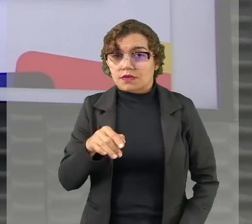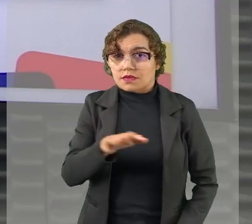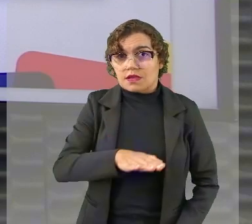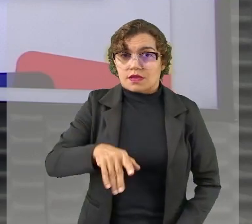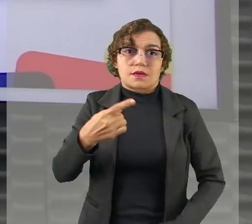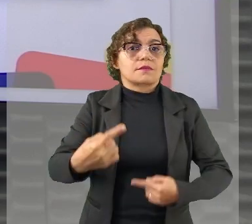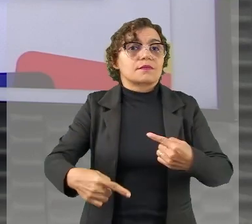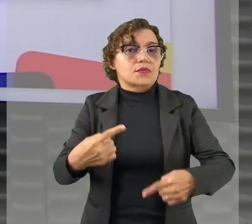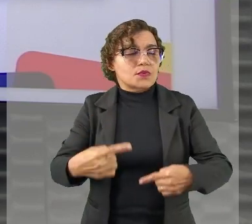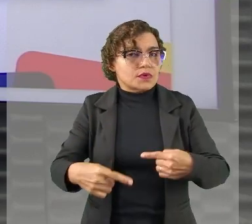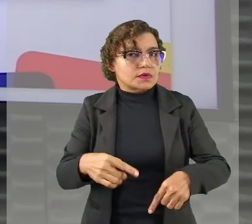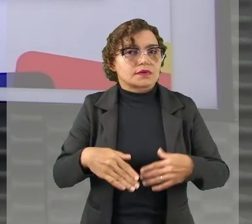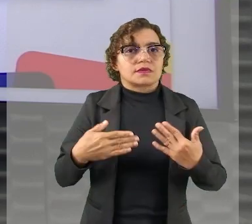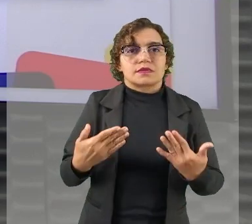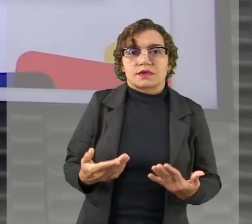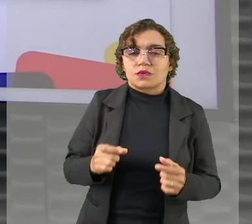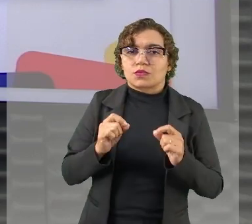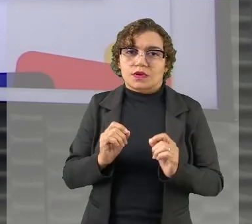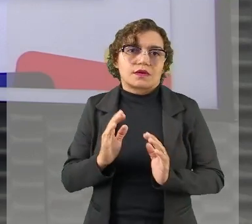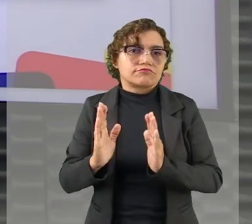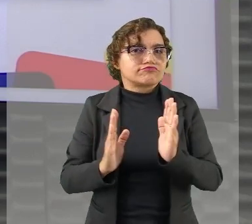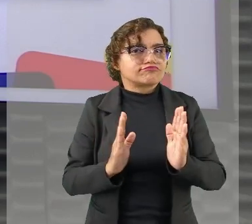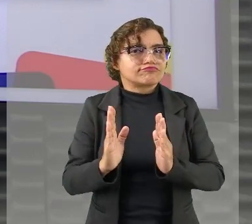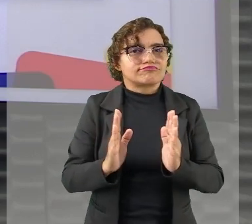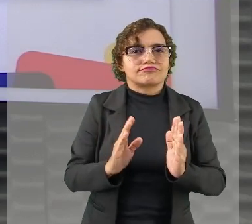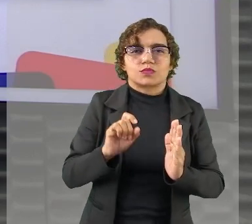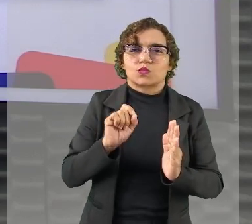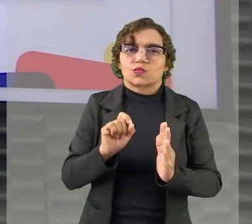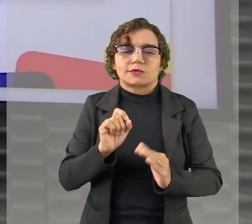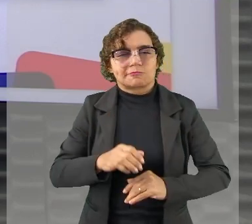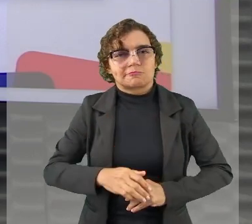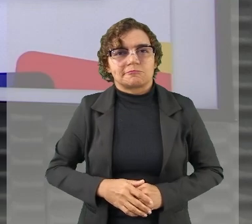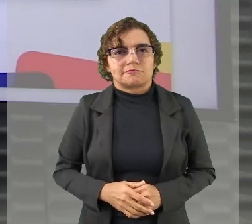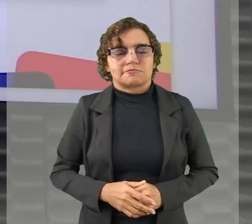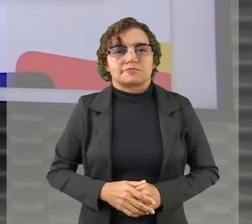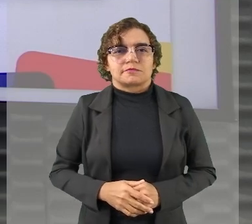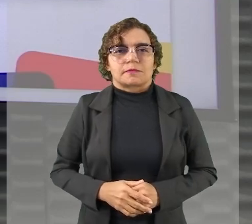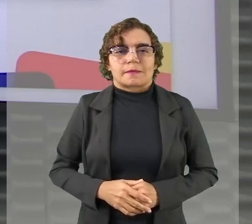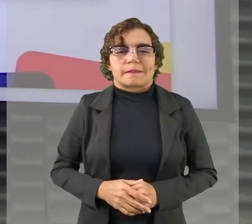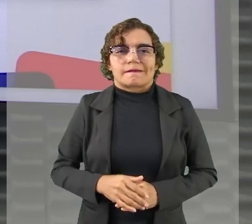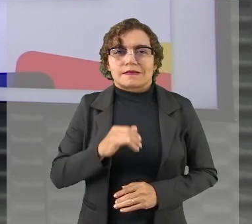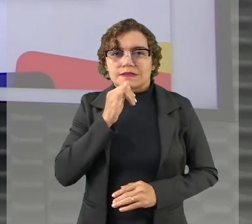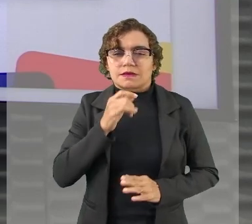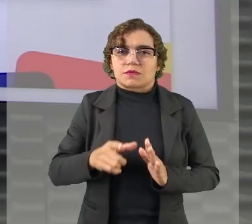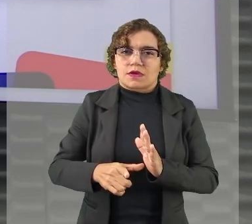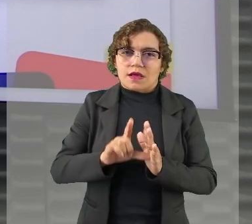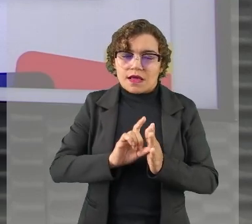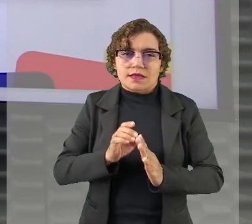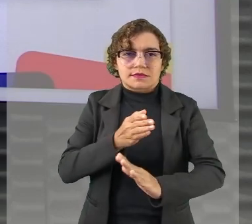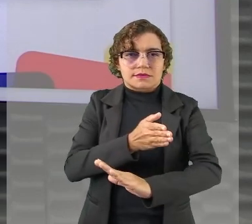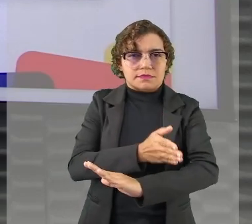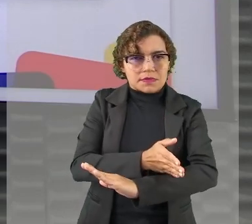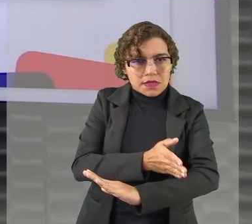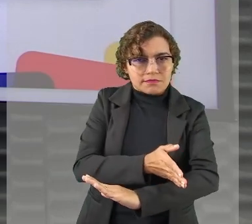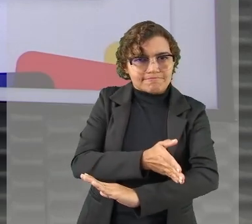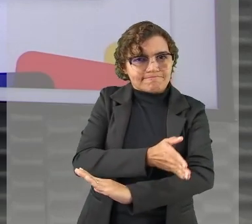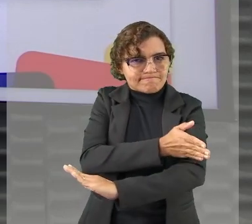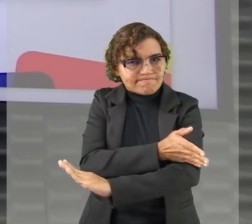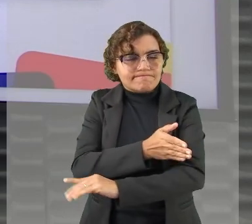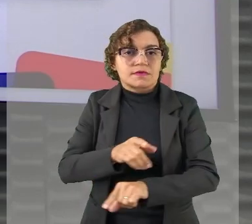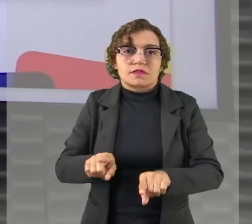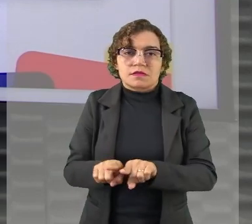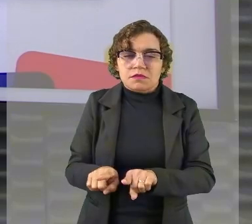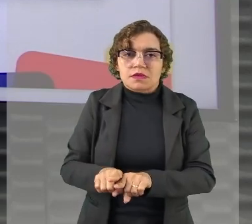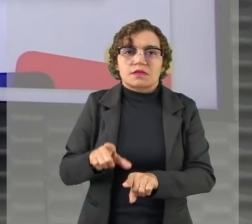que o Renascimento, ele é aquela etapa ali que sucede à Baixa Idade Média, em que